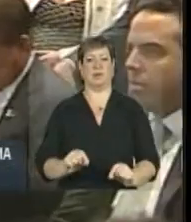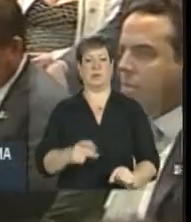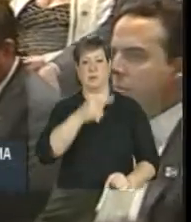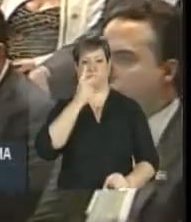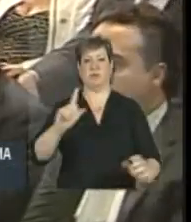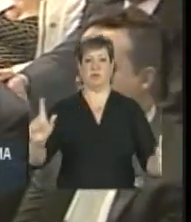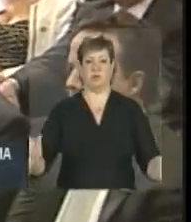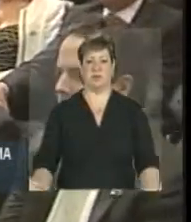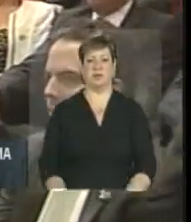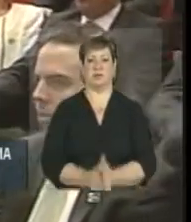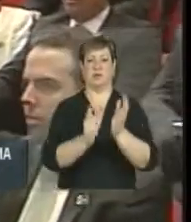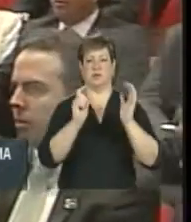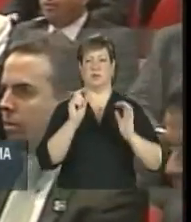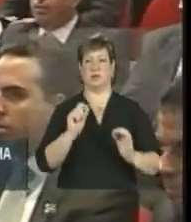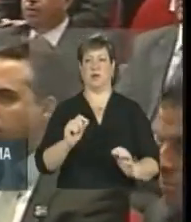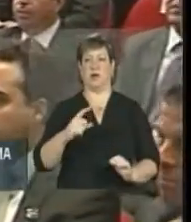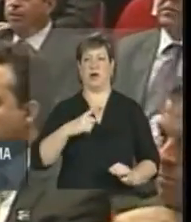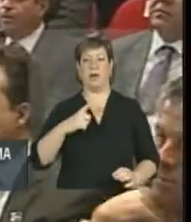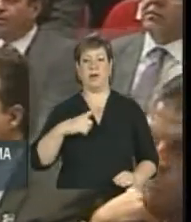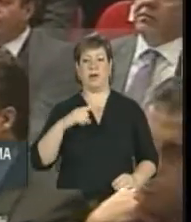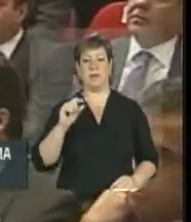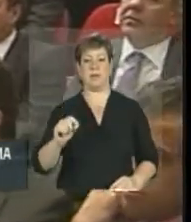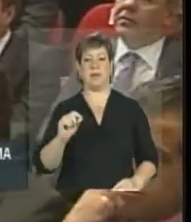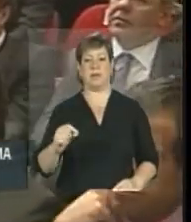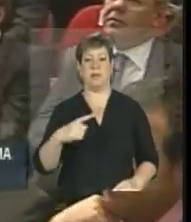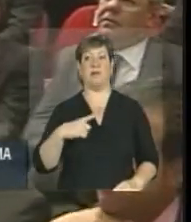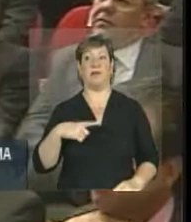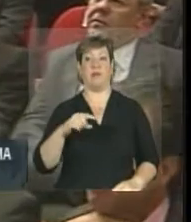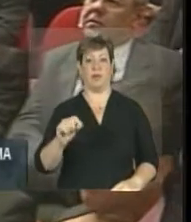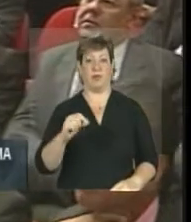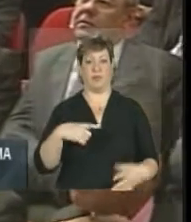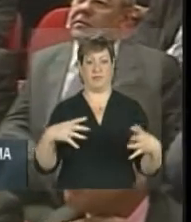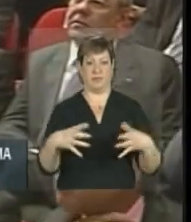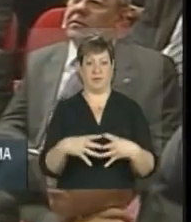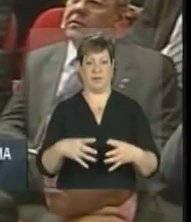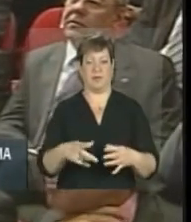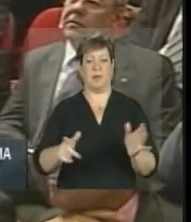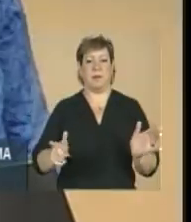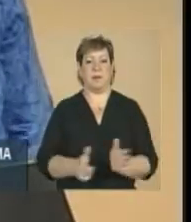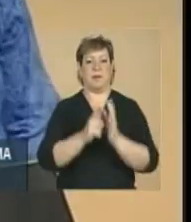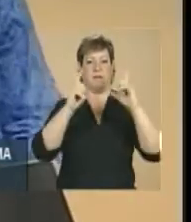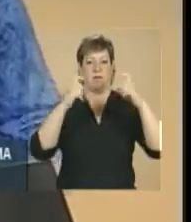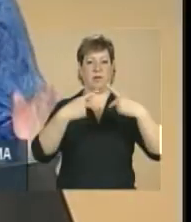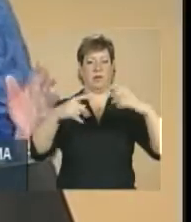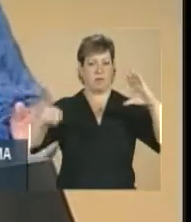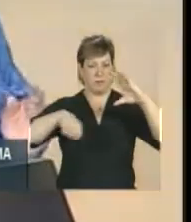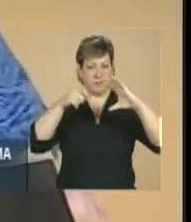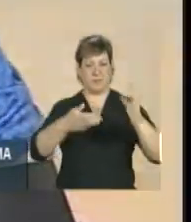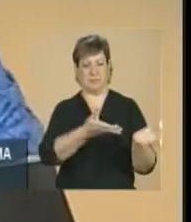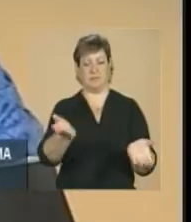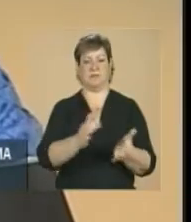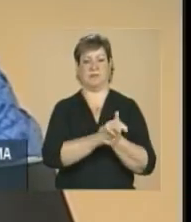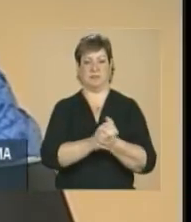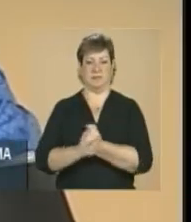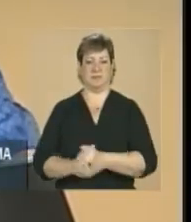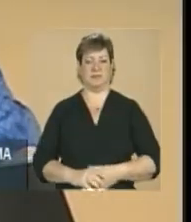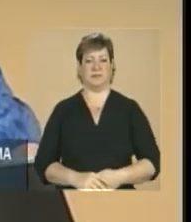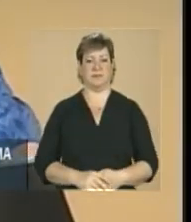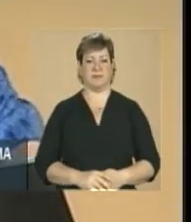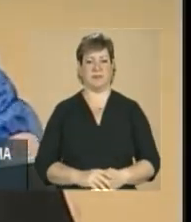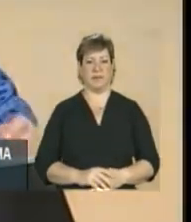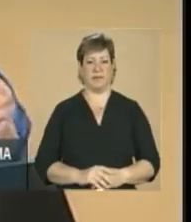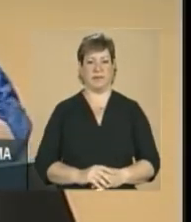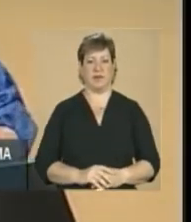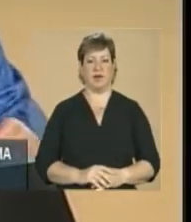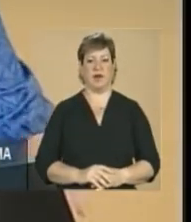jornalistas, fotógrafos e cinegrafistas. Eu tive de fazer um